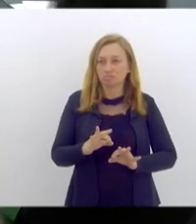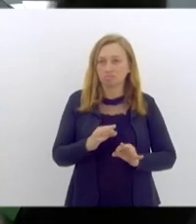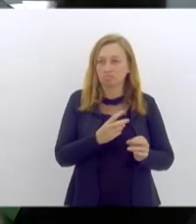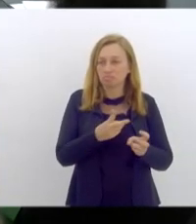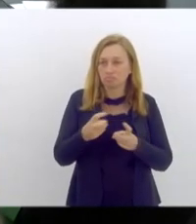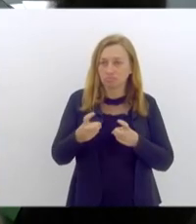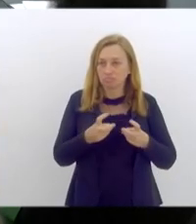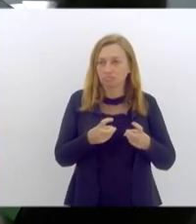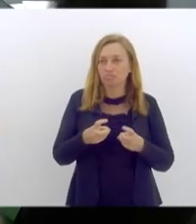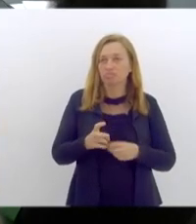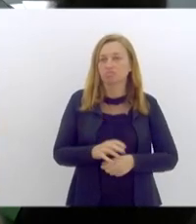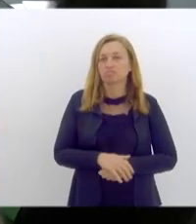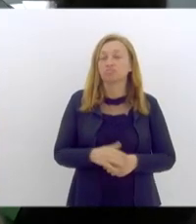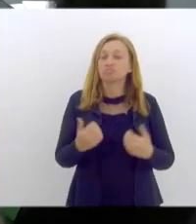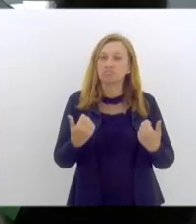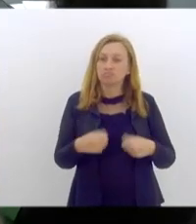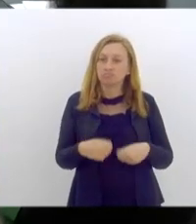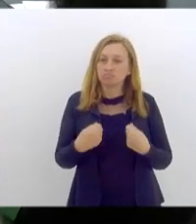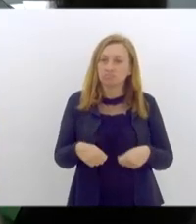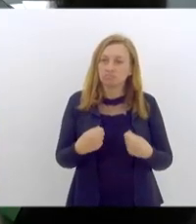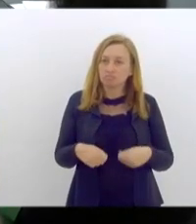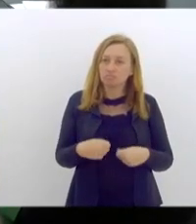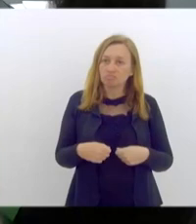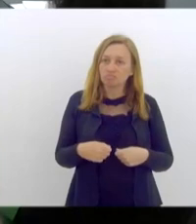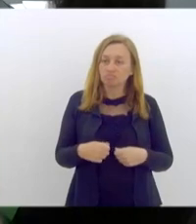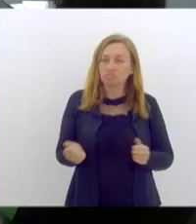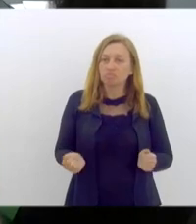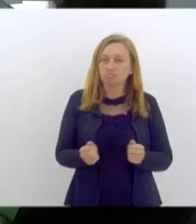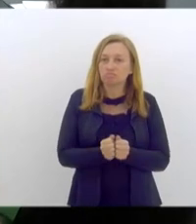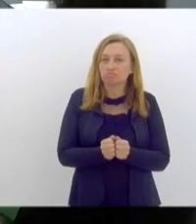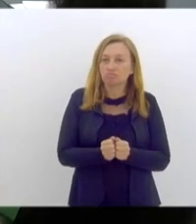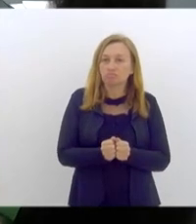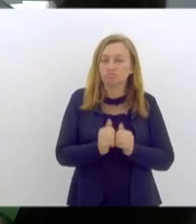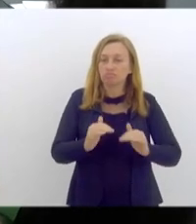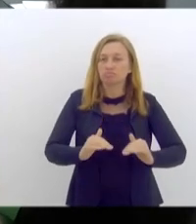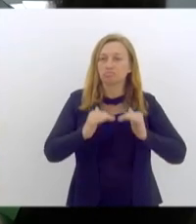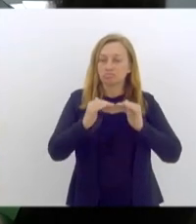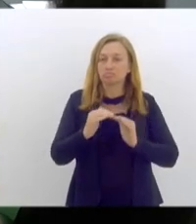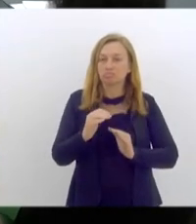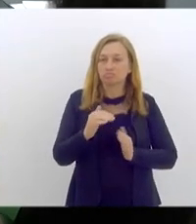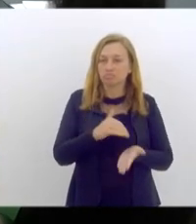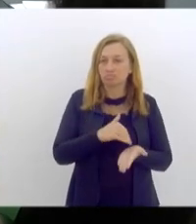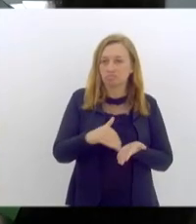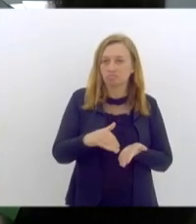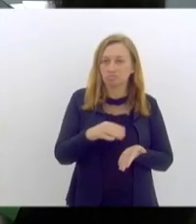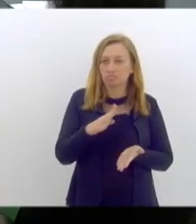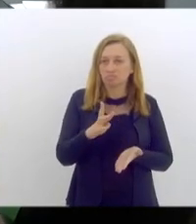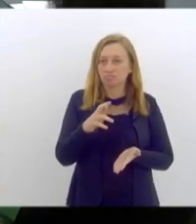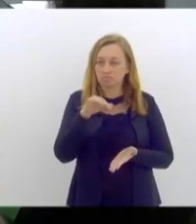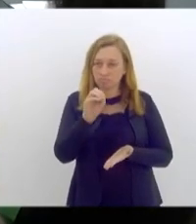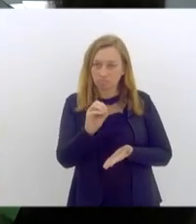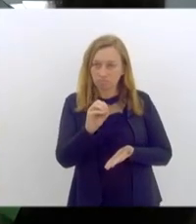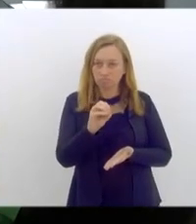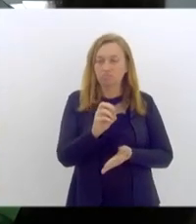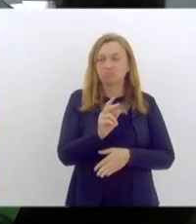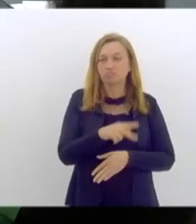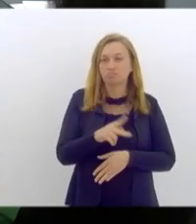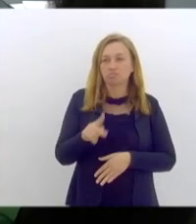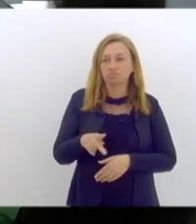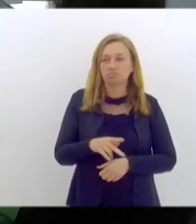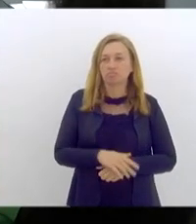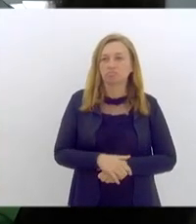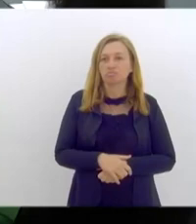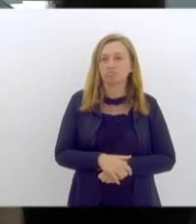essa necessidade e juntamente com subsecretário Bruno Sobral professor Bruno Sobral